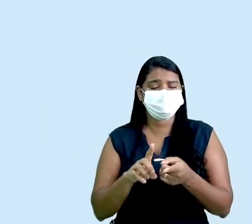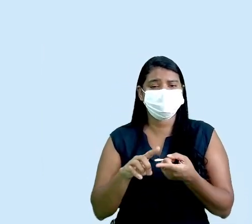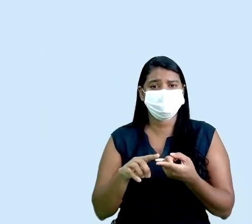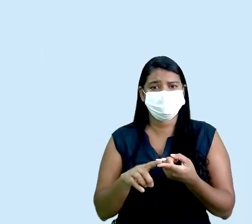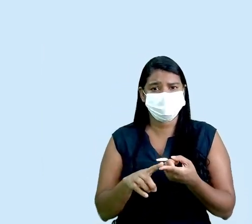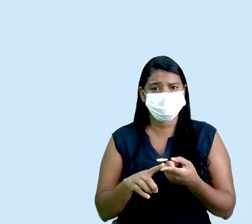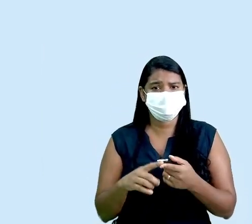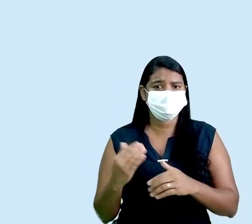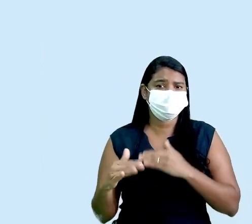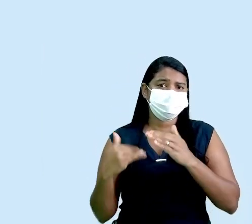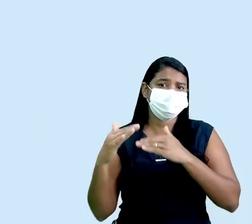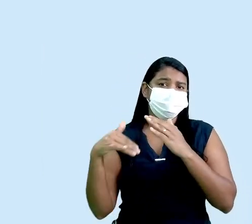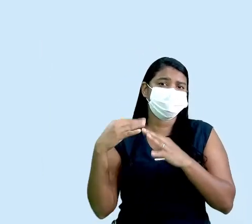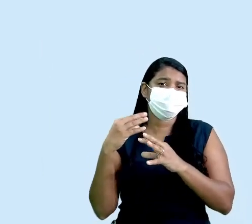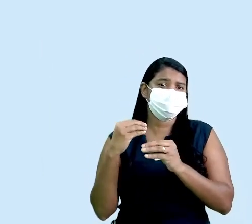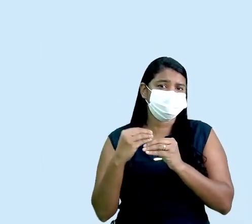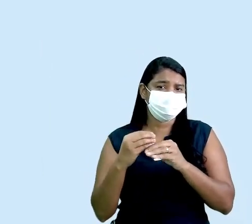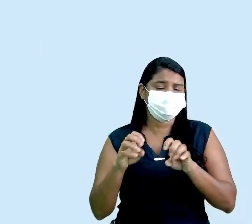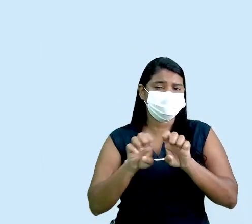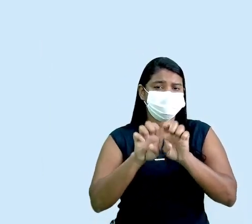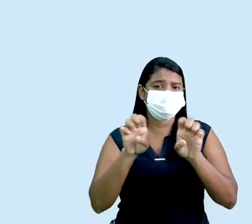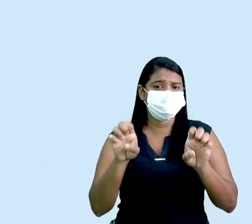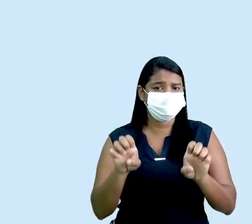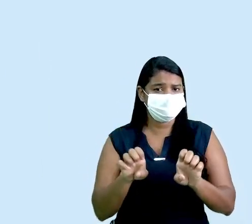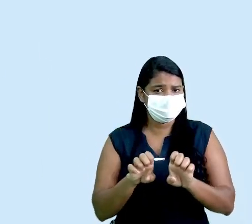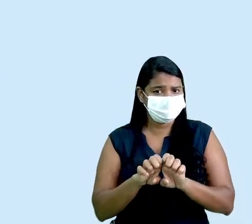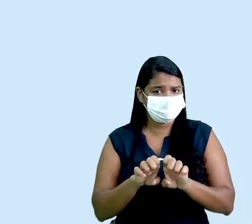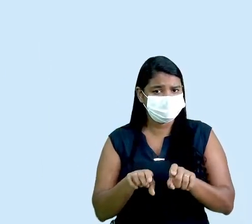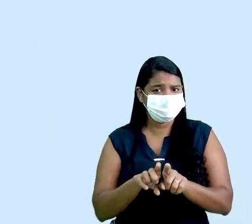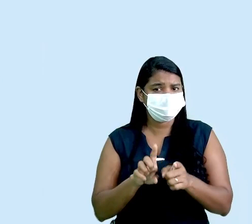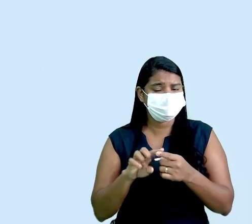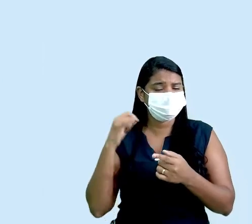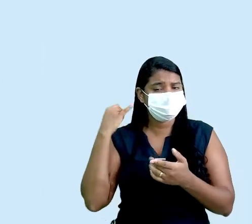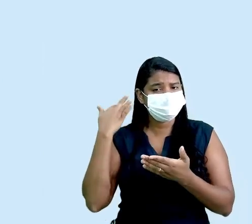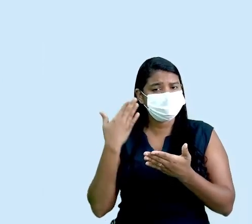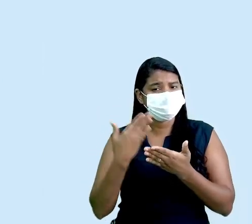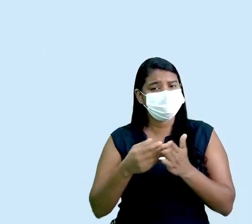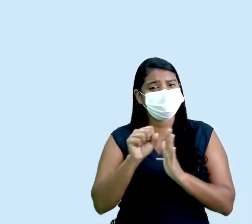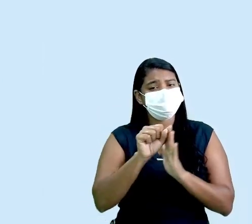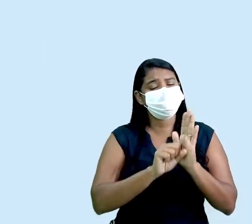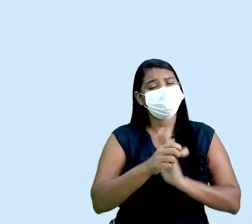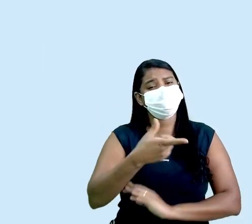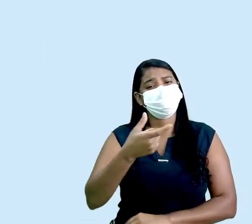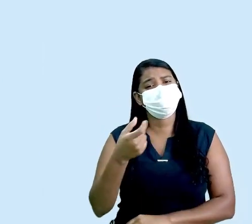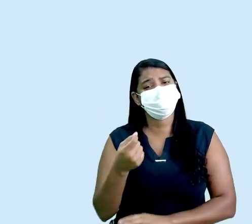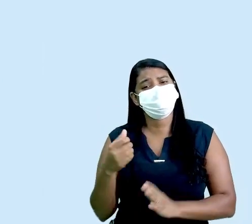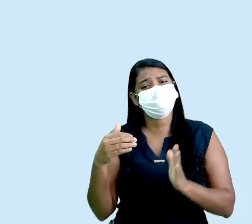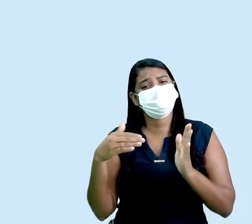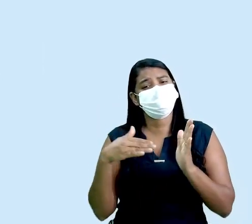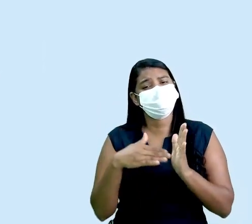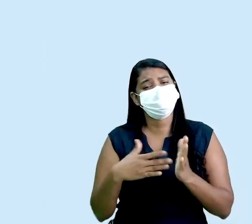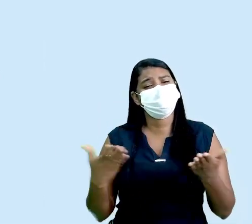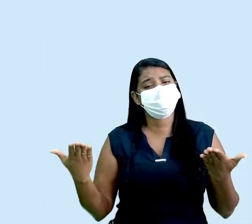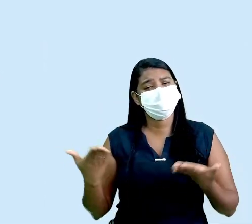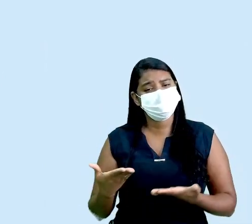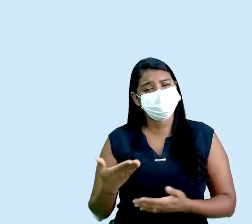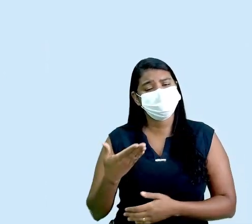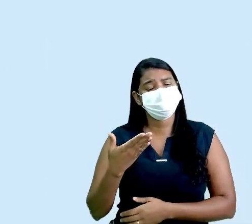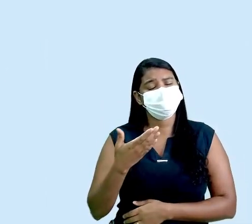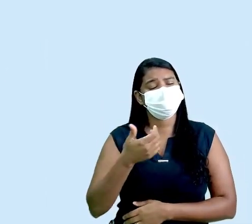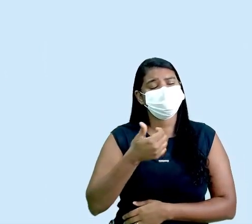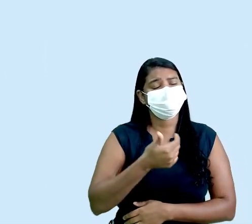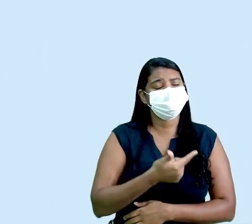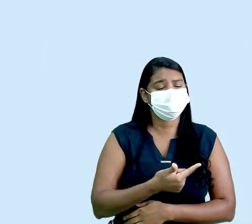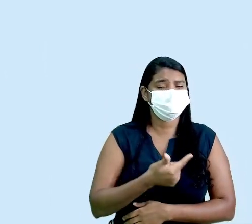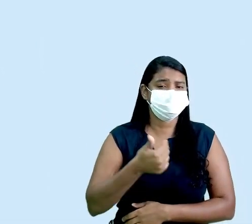seus desenvolvimentos estruturais, estruturantes ao longo do século XX até chegar na nossa contemporaneidade do século XXI.